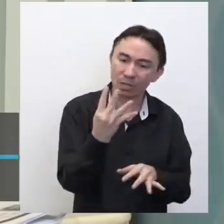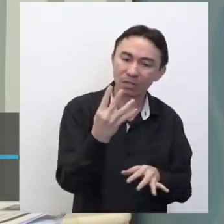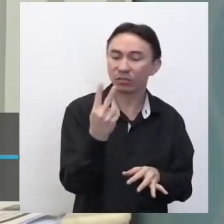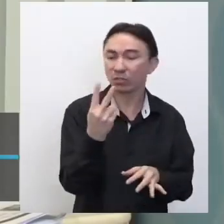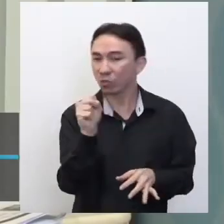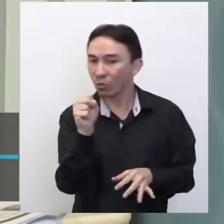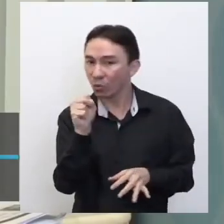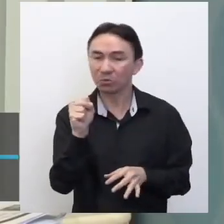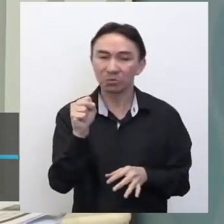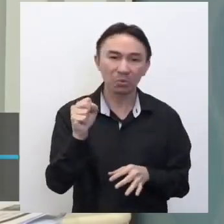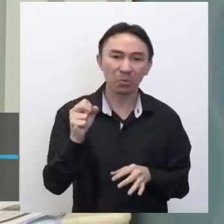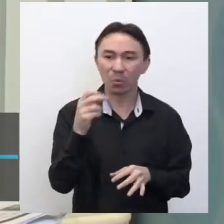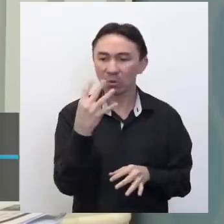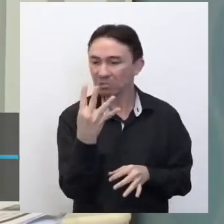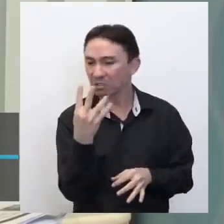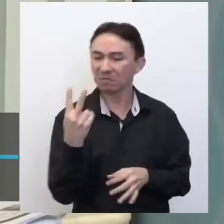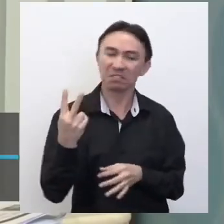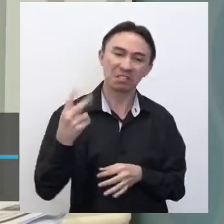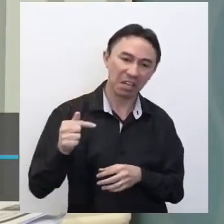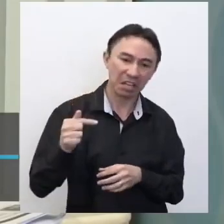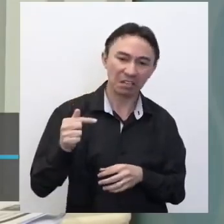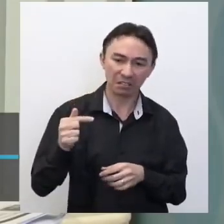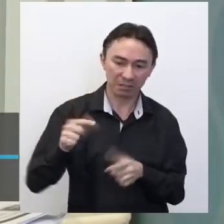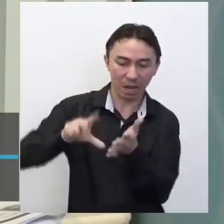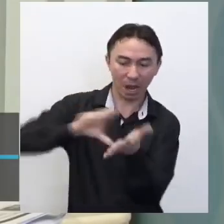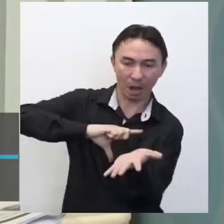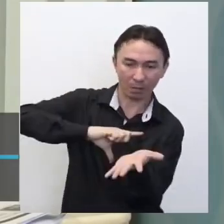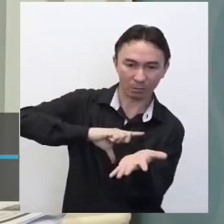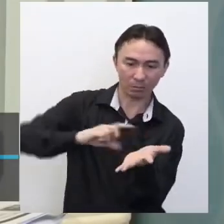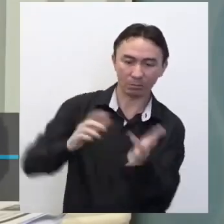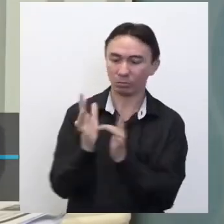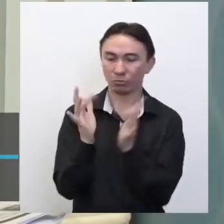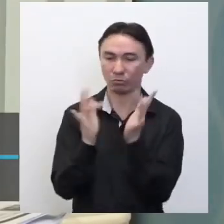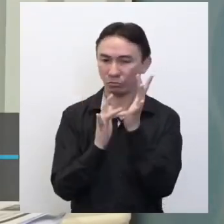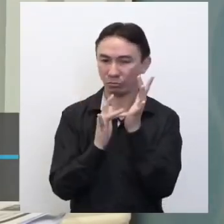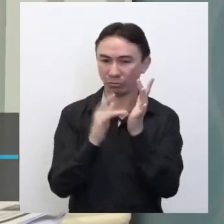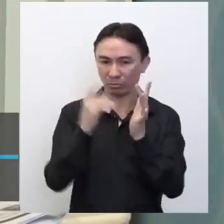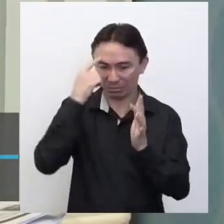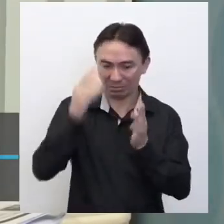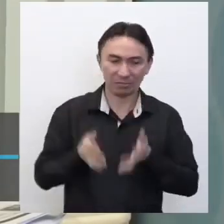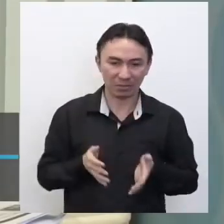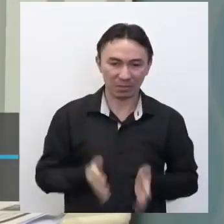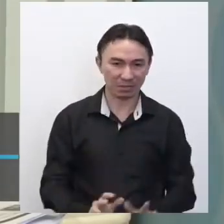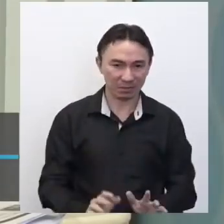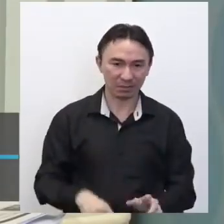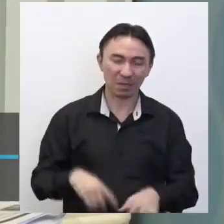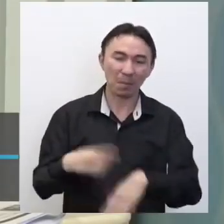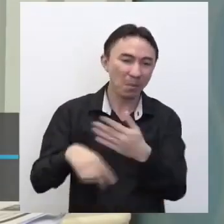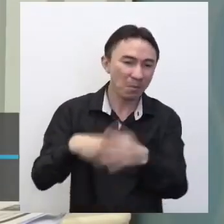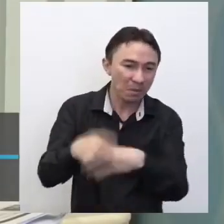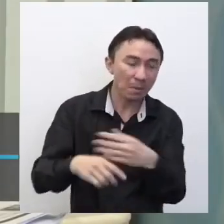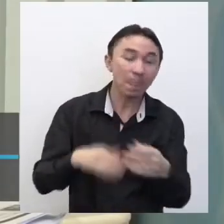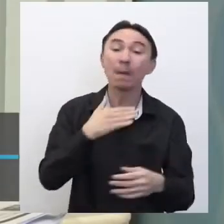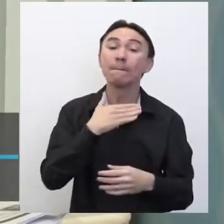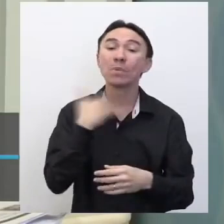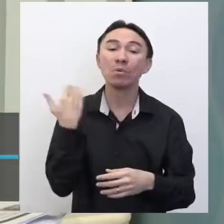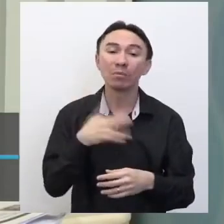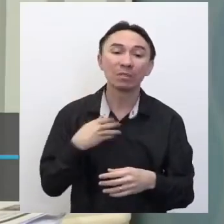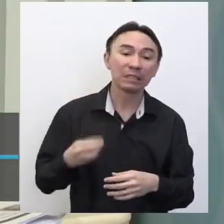428 e 427 a.C. E ele morre entre 348